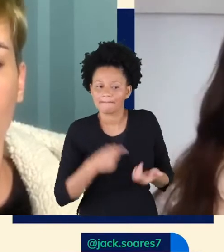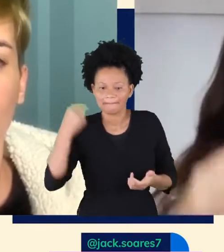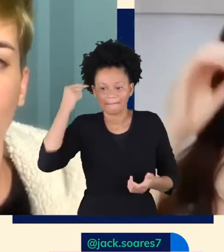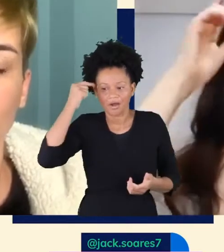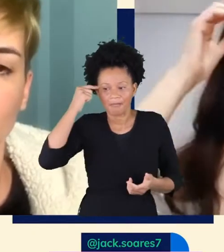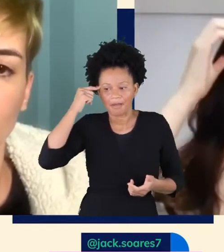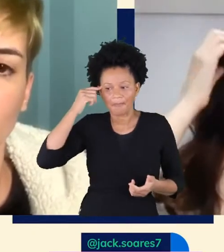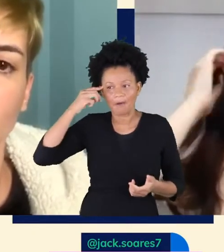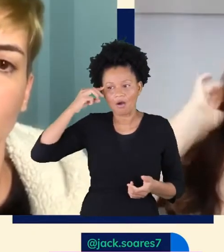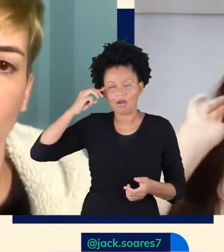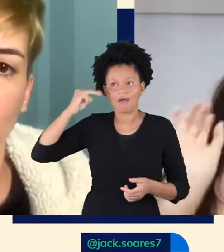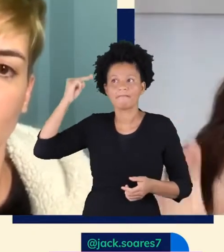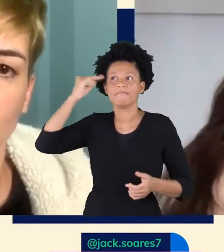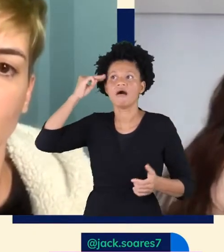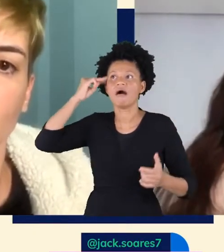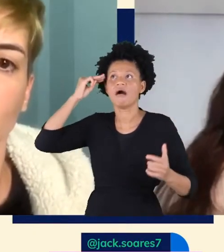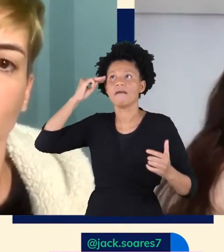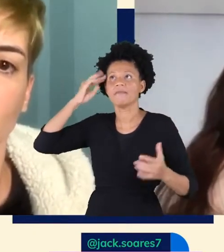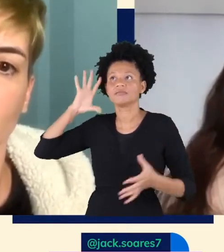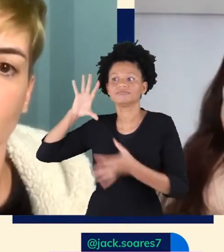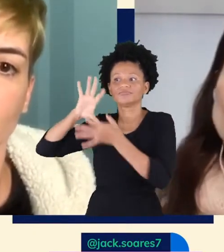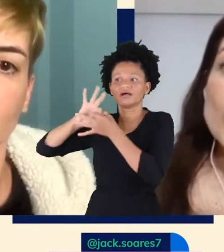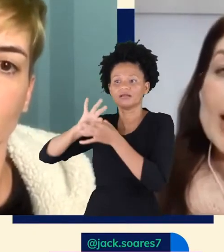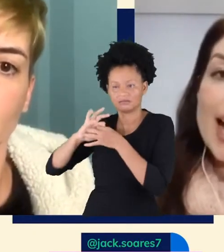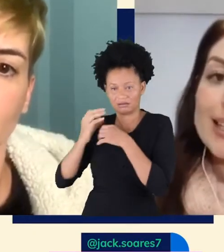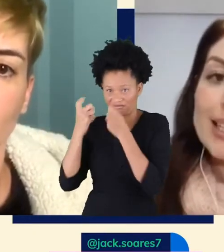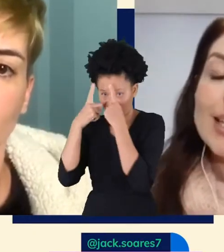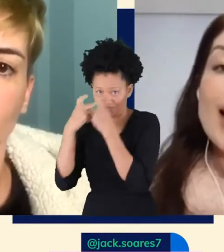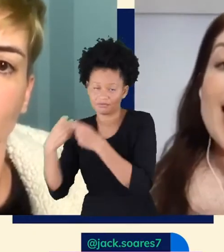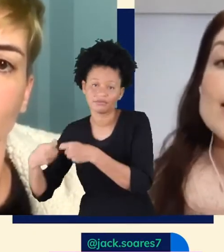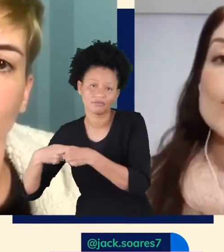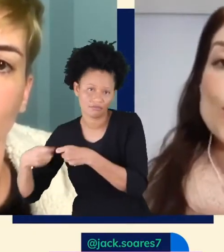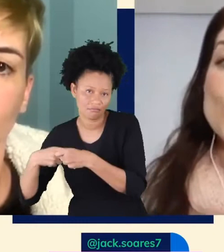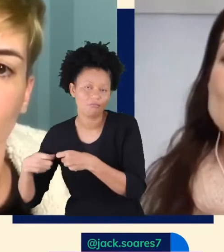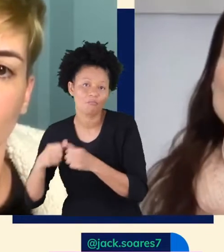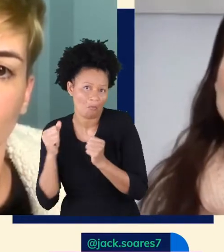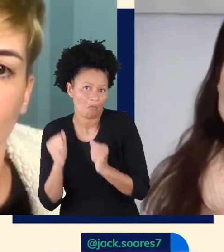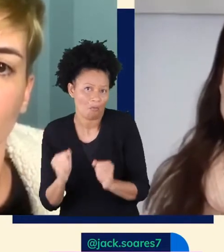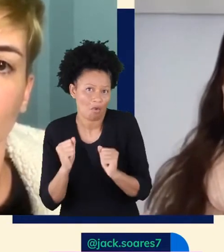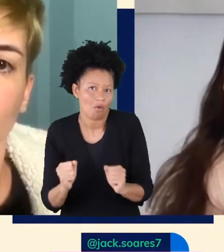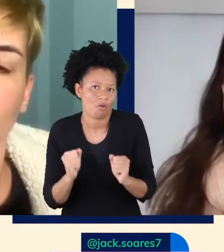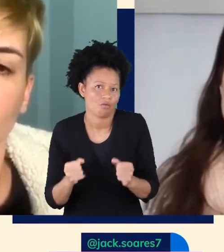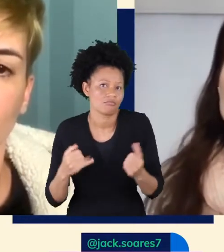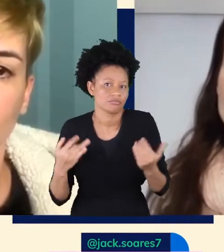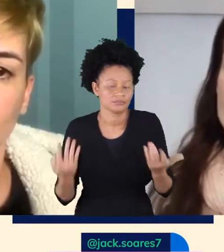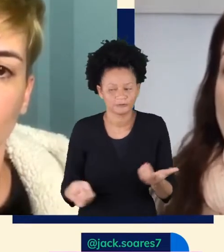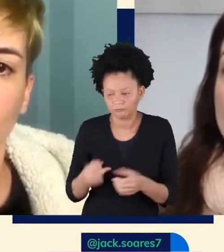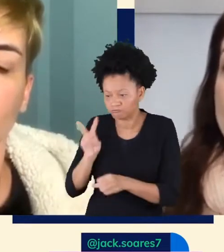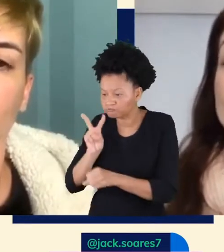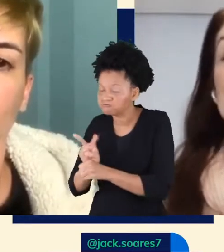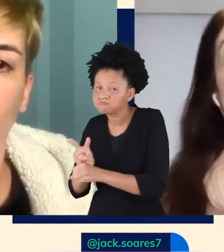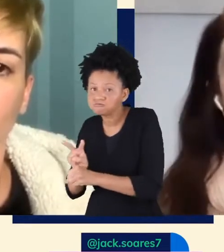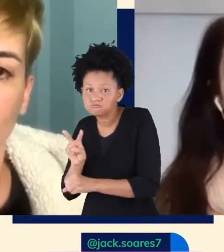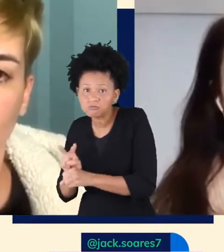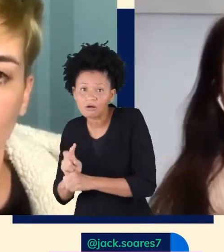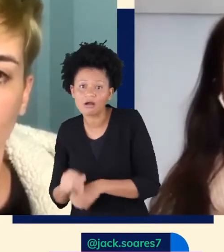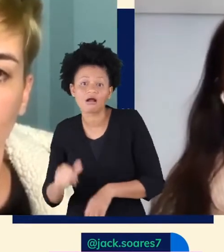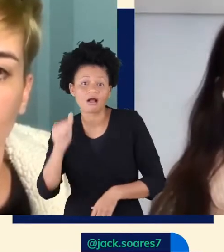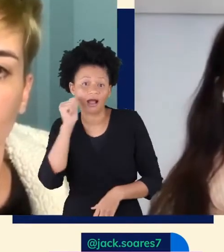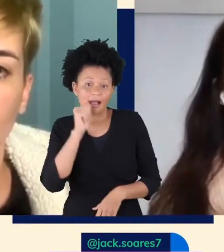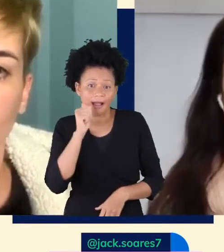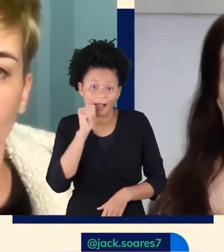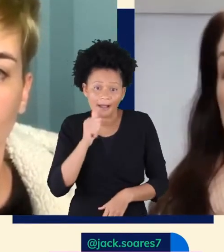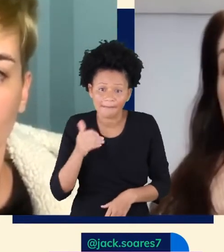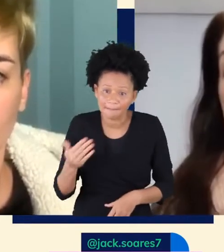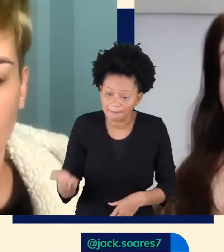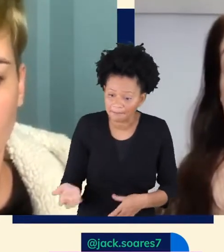a se masturbar o tempo todo, porque a memória dela está muito ligada às situações da violência sexual, tá? Então, ela pode fazer isso,